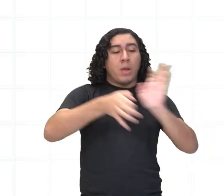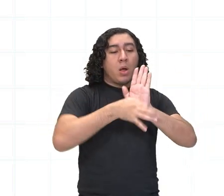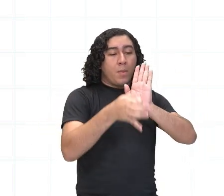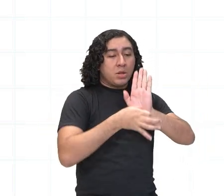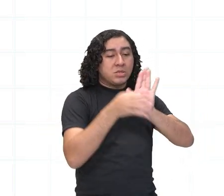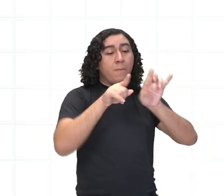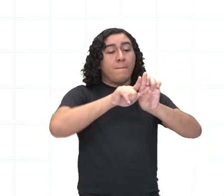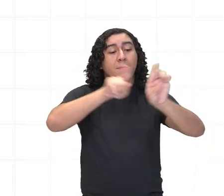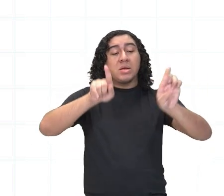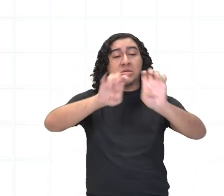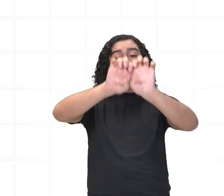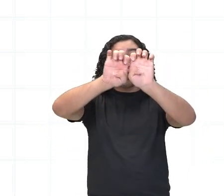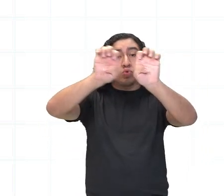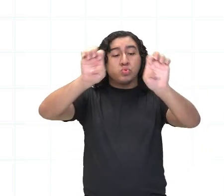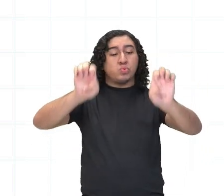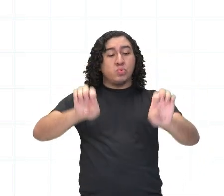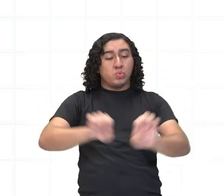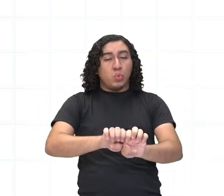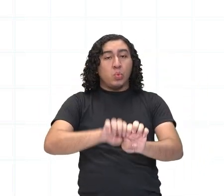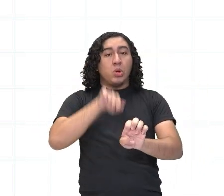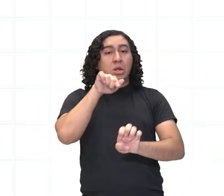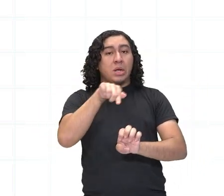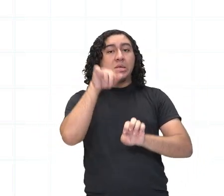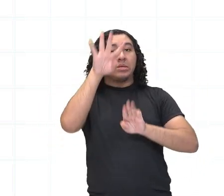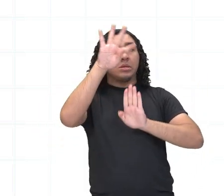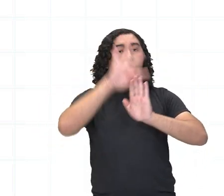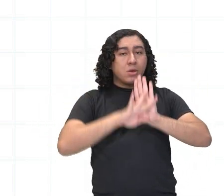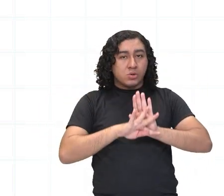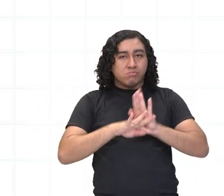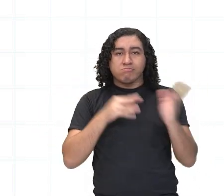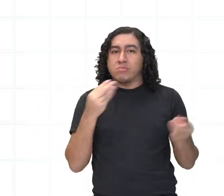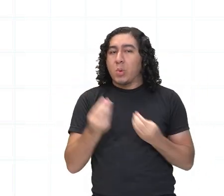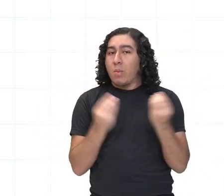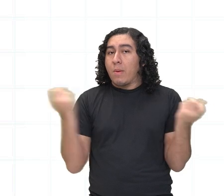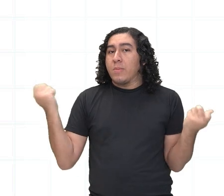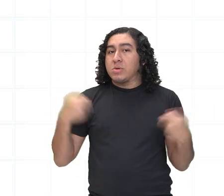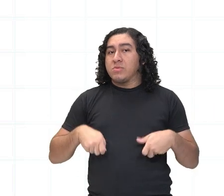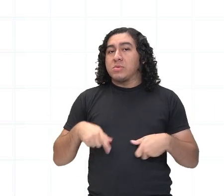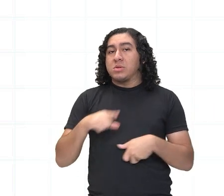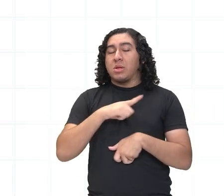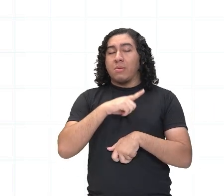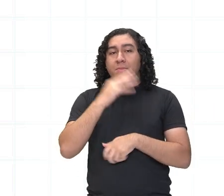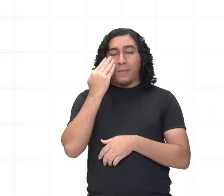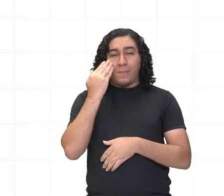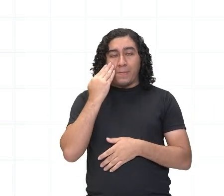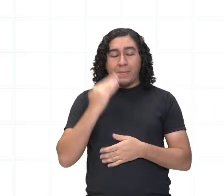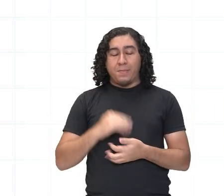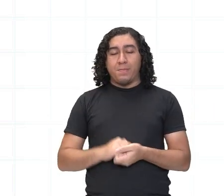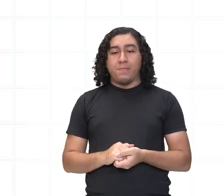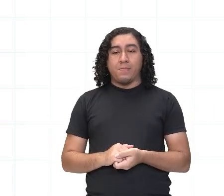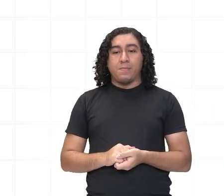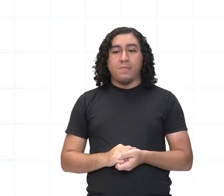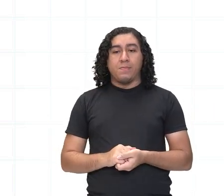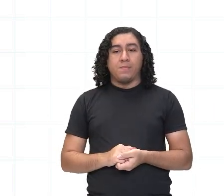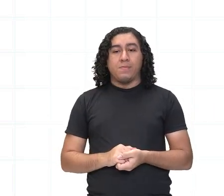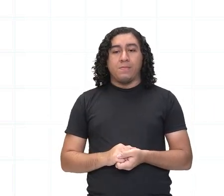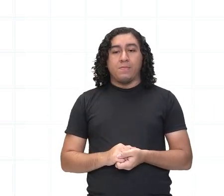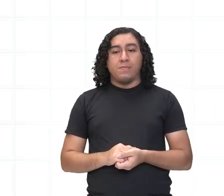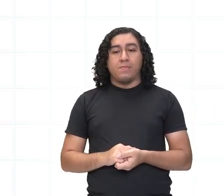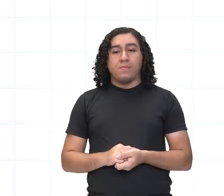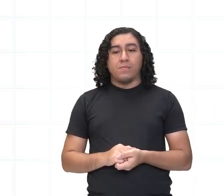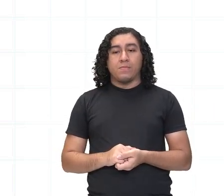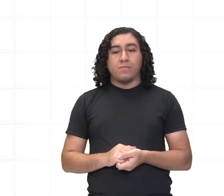a estrutura deste texto costuma ser da seguinte forma. O texto